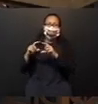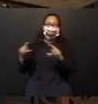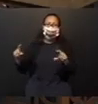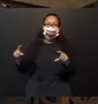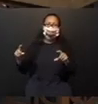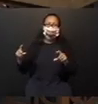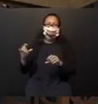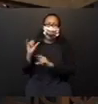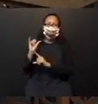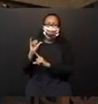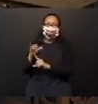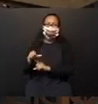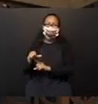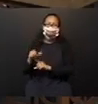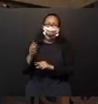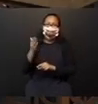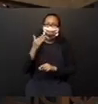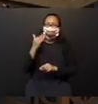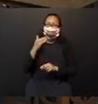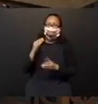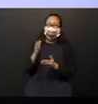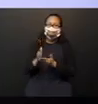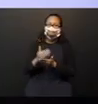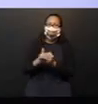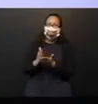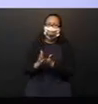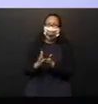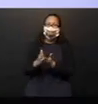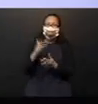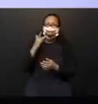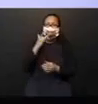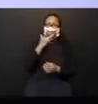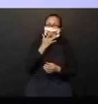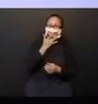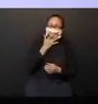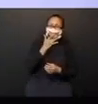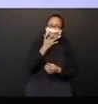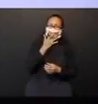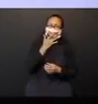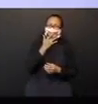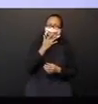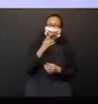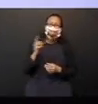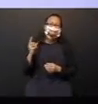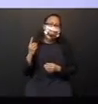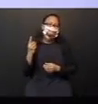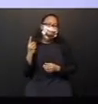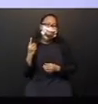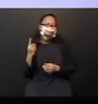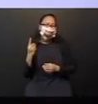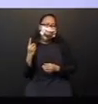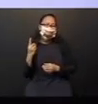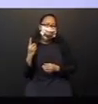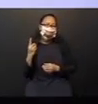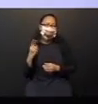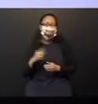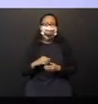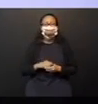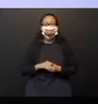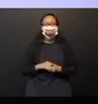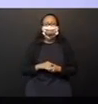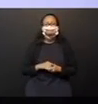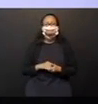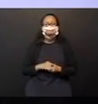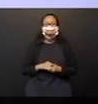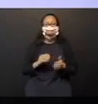um bolinho gostoso. Aí tá lá, bolinho, no substantivo no singular, e gostoso, o adjetivo também no singular.